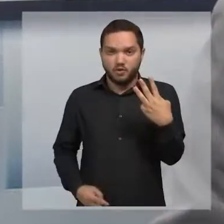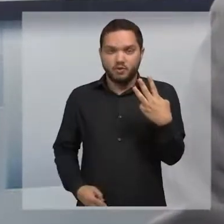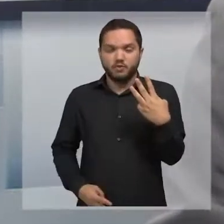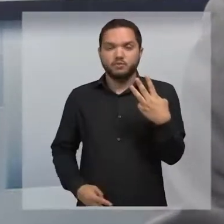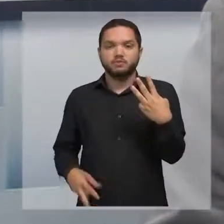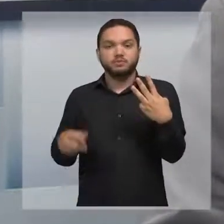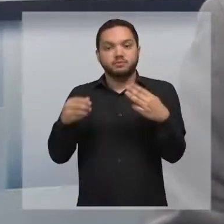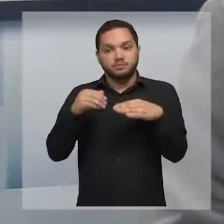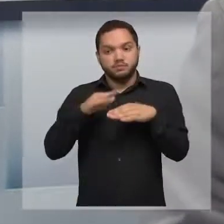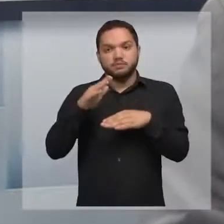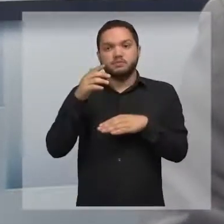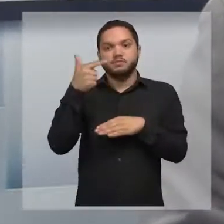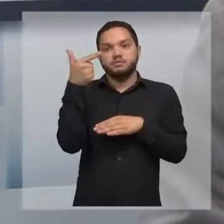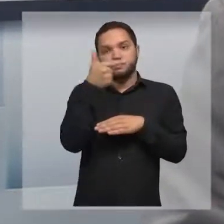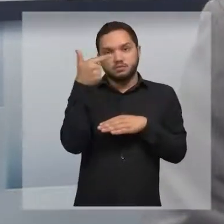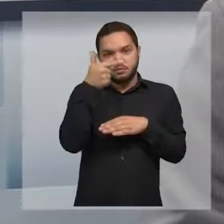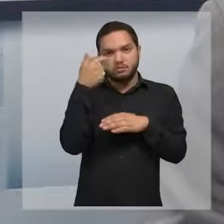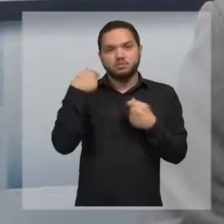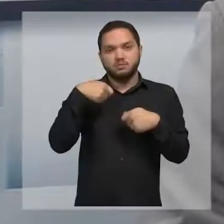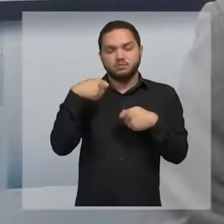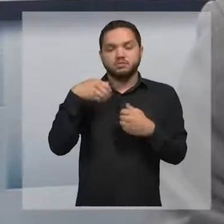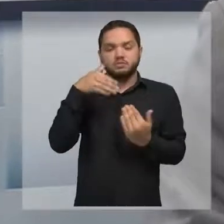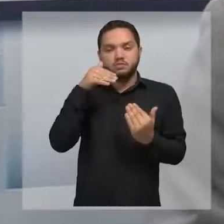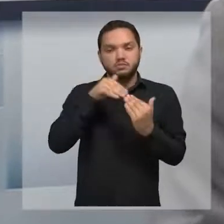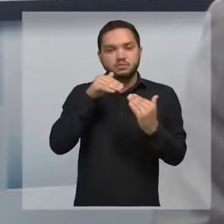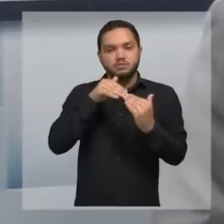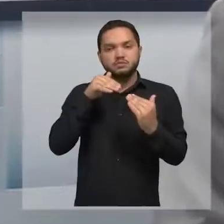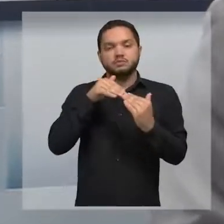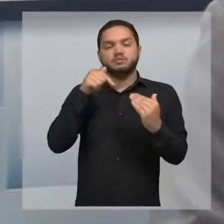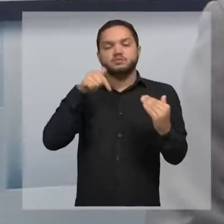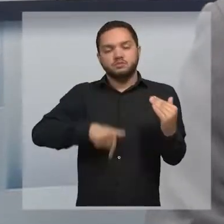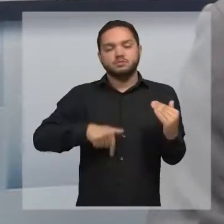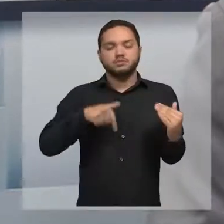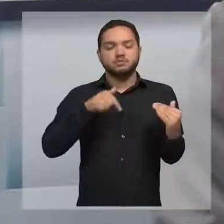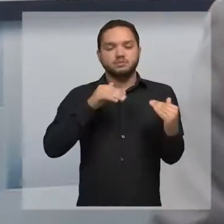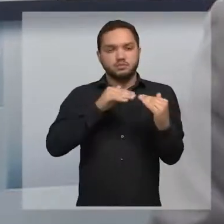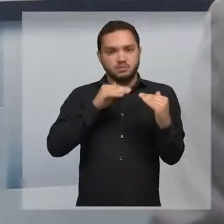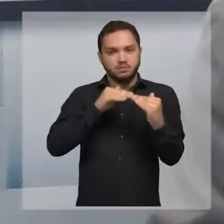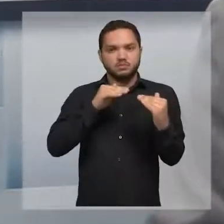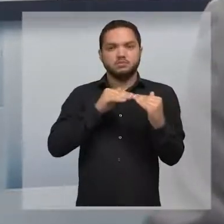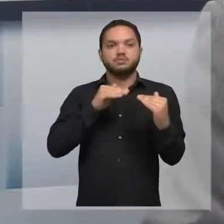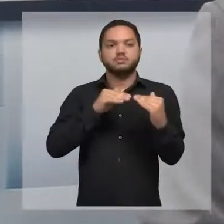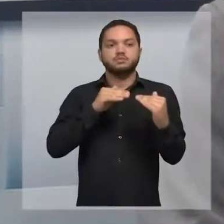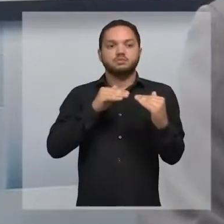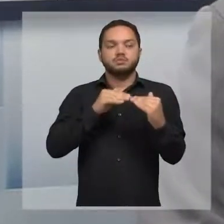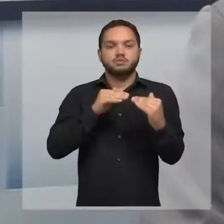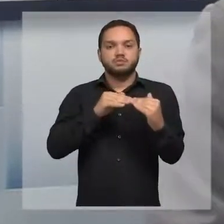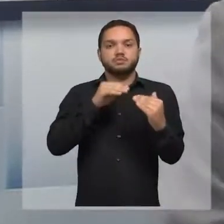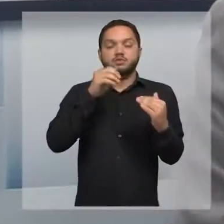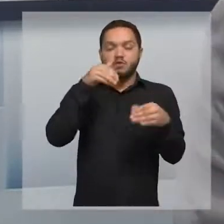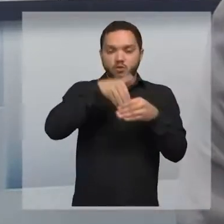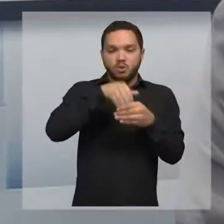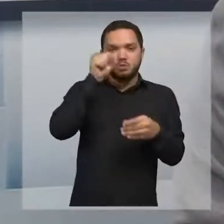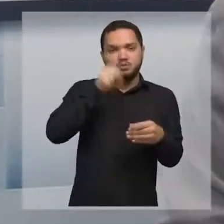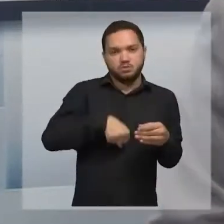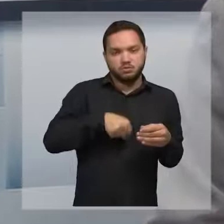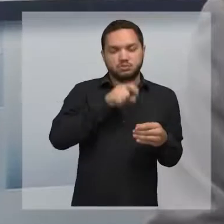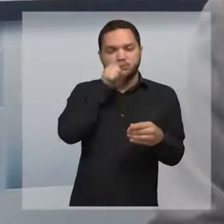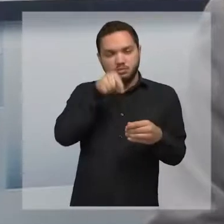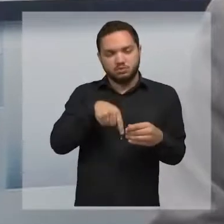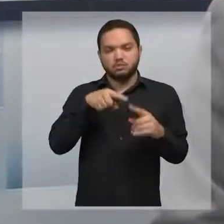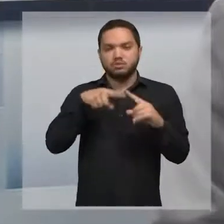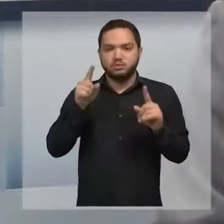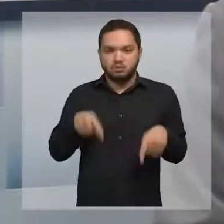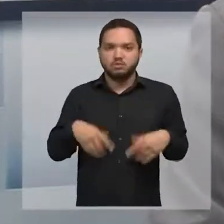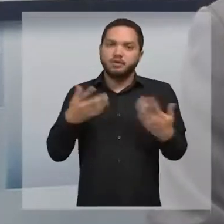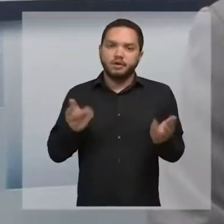vereadores, no mínimo 22 tem que estarem de acordo com aquela norma. 22 votos sim para aquela